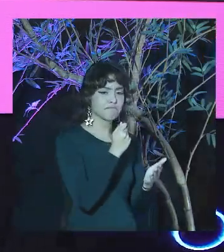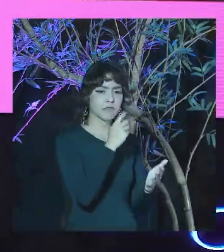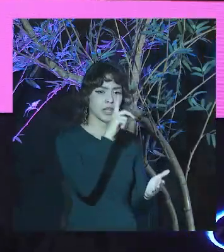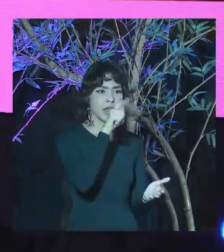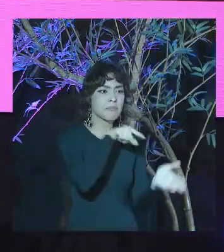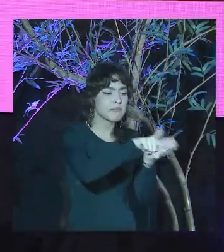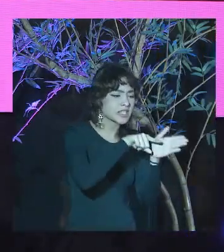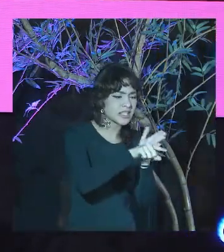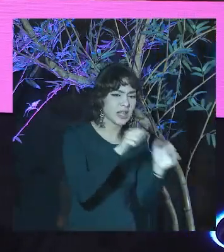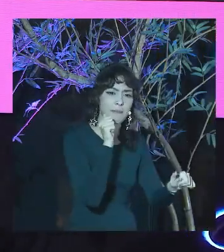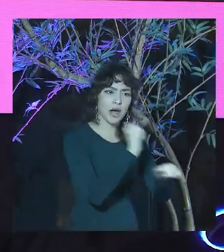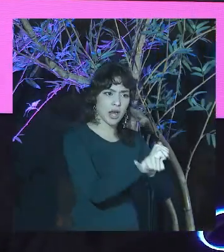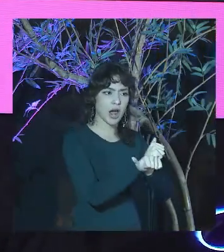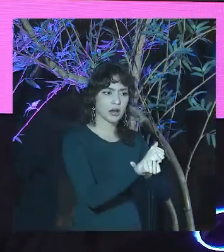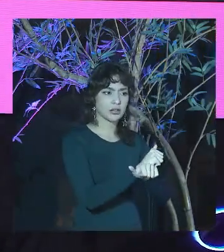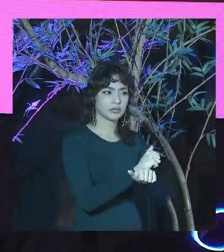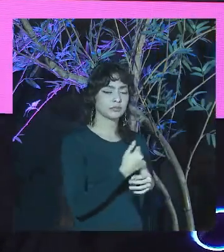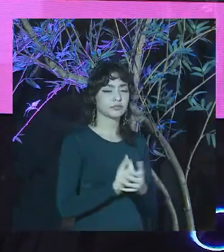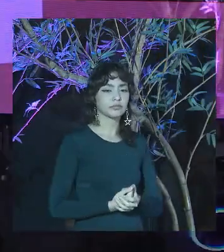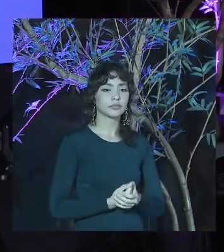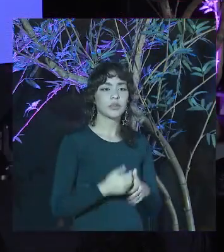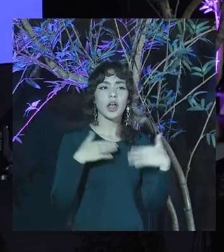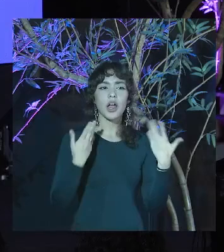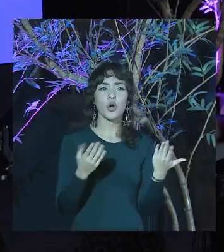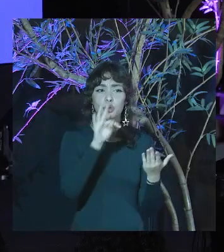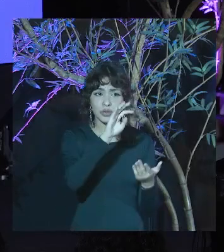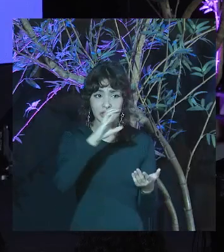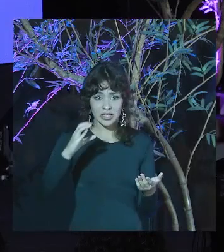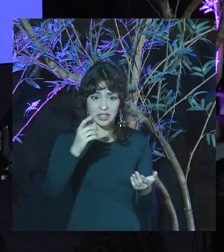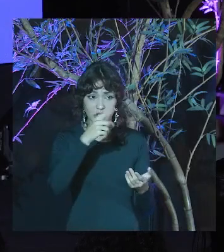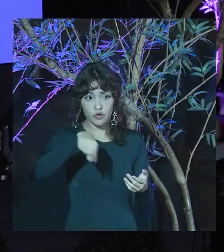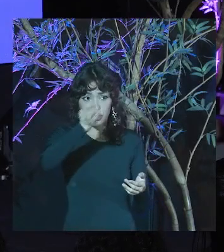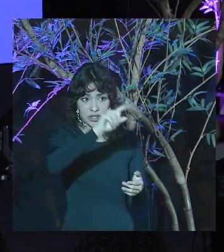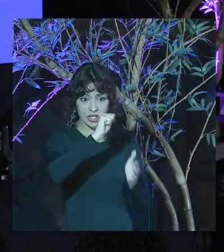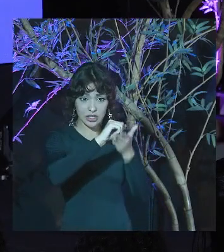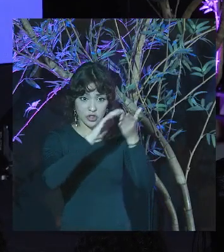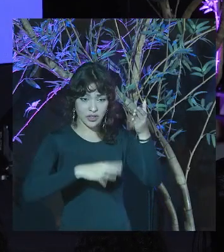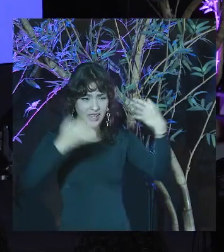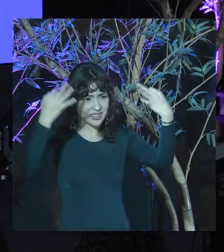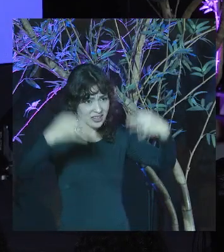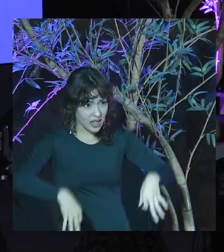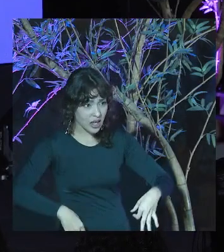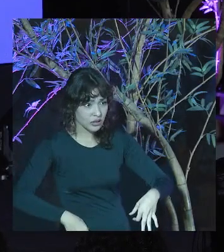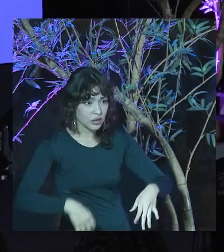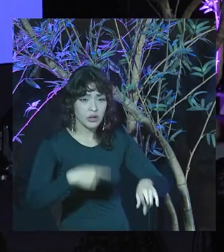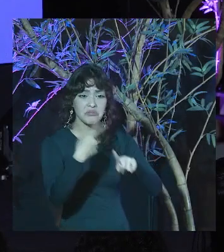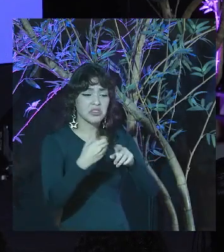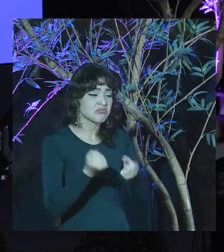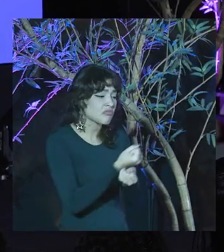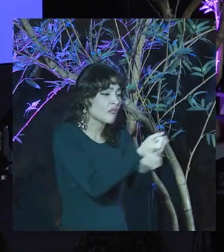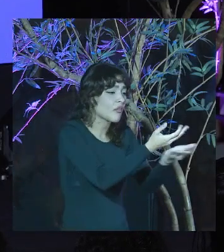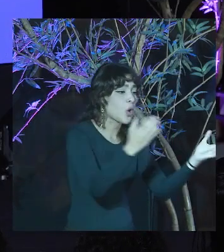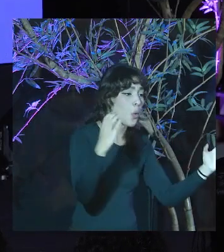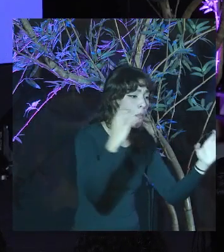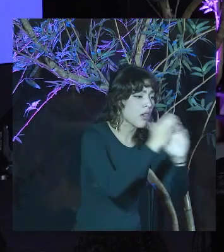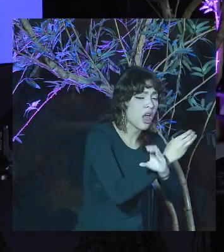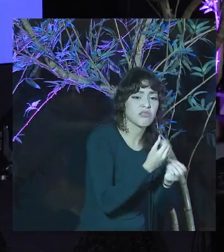Agora me responde uma coisa, o trabalho de vocês está certo? Porque vocês não entregaram o trabalho